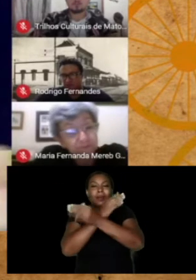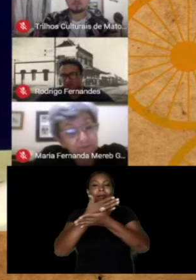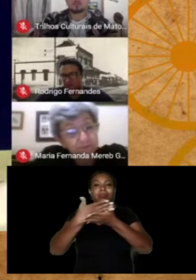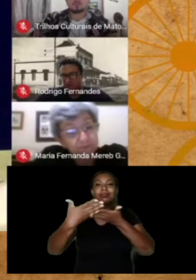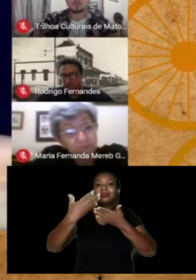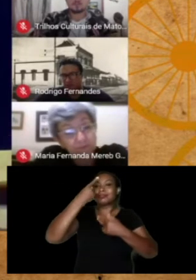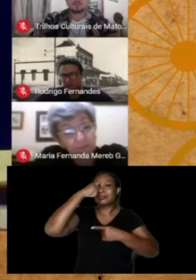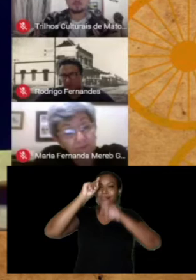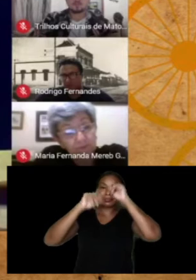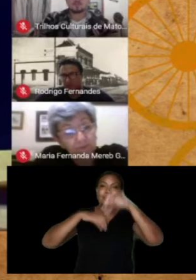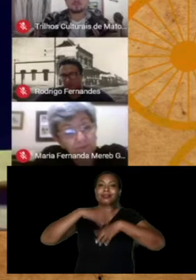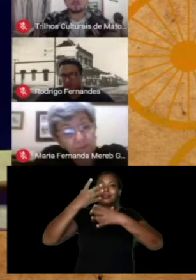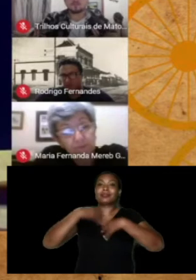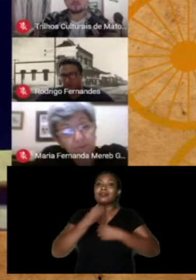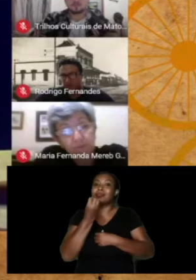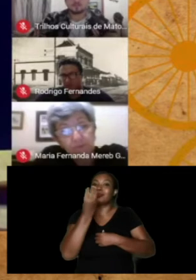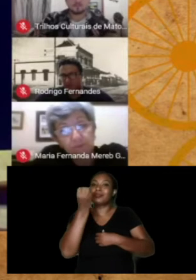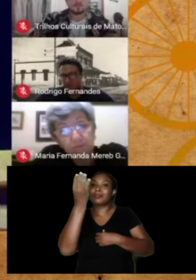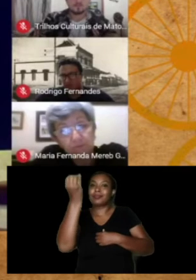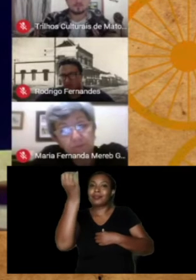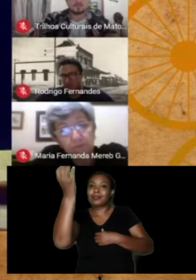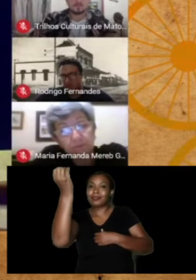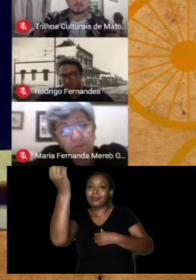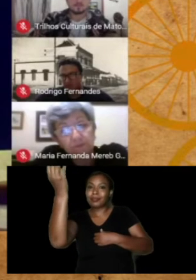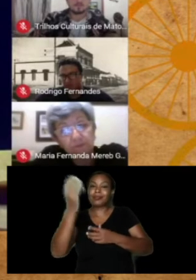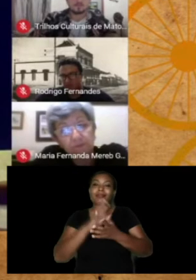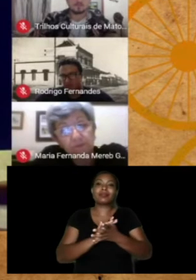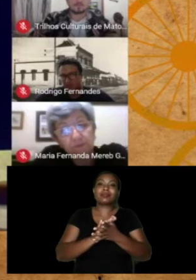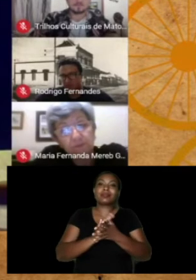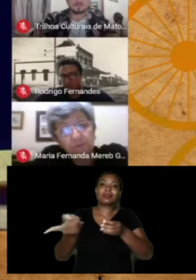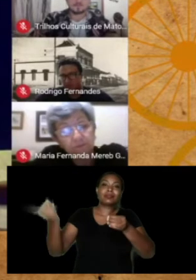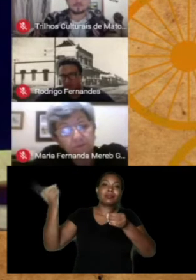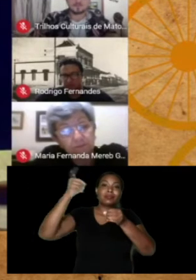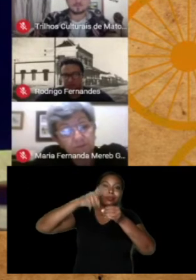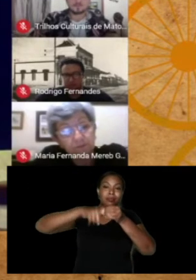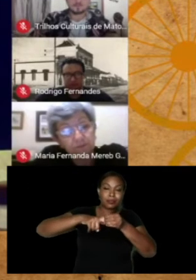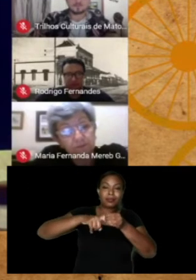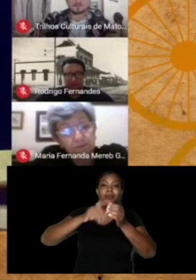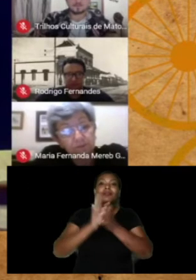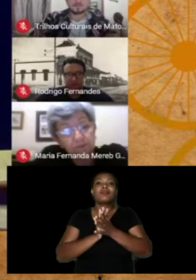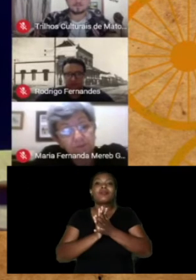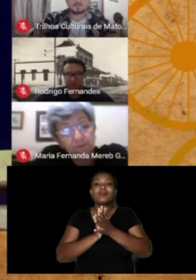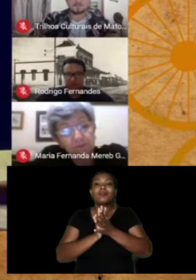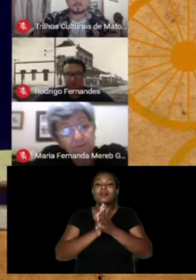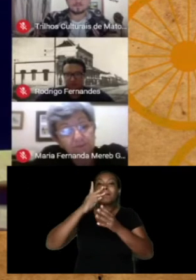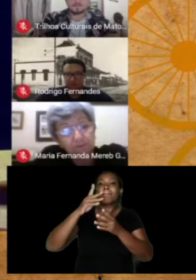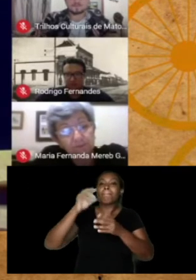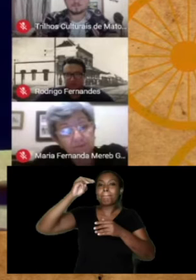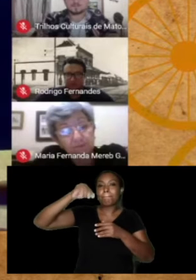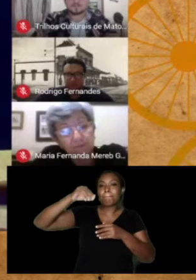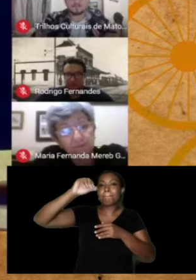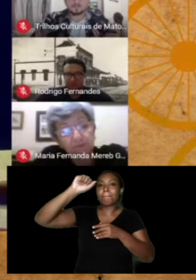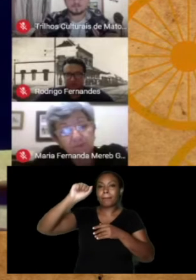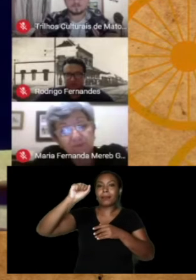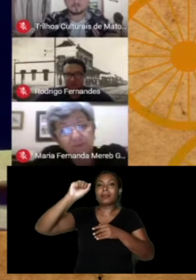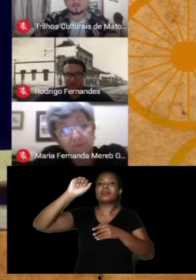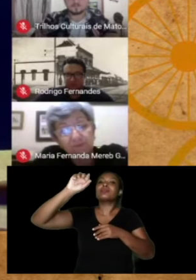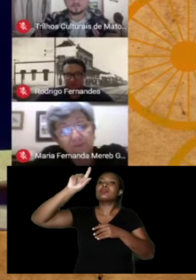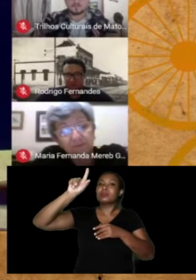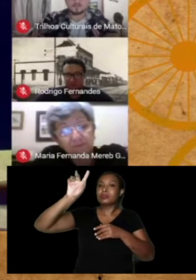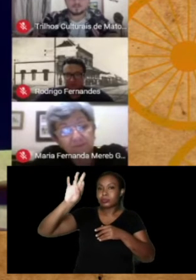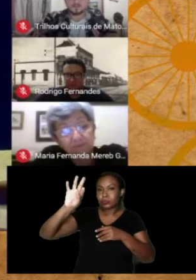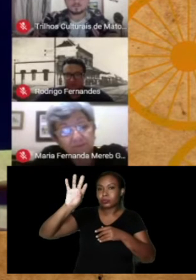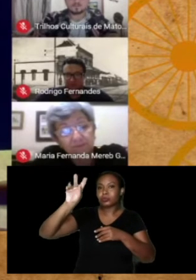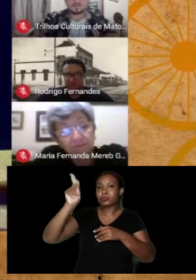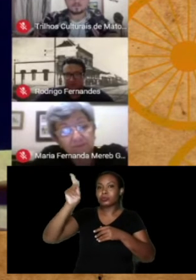uma viagem de volta de Machu Picchu, onde eu tinha ido com meu amigo Tom Figueiredo, não é parente do Roberto, mas